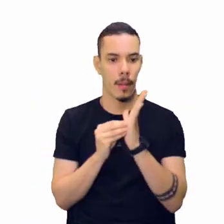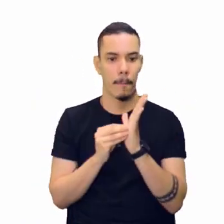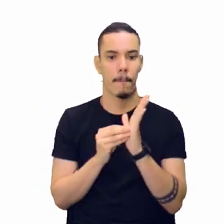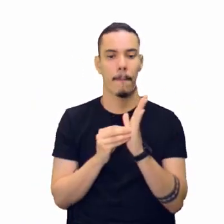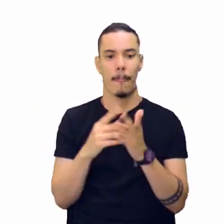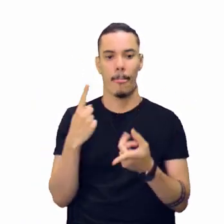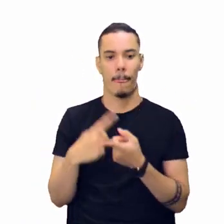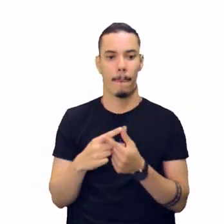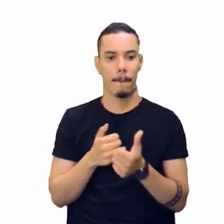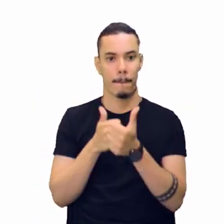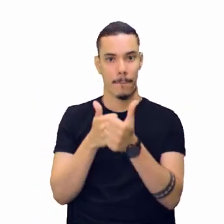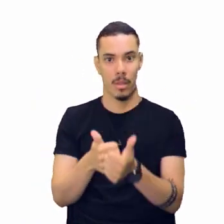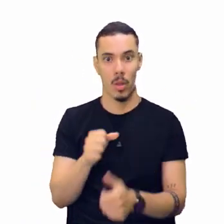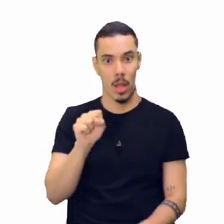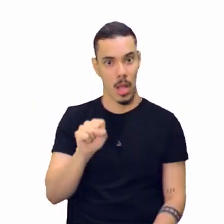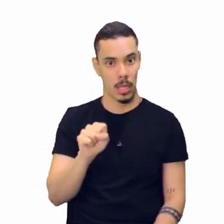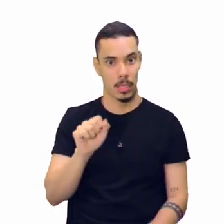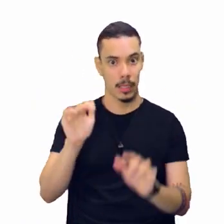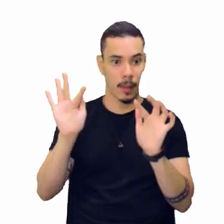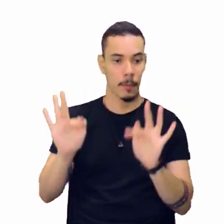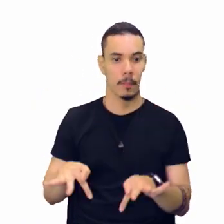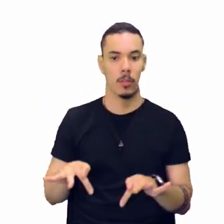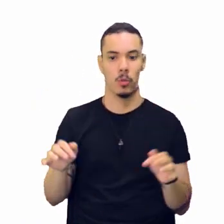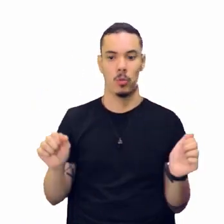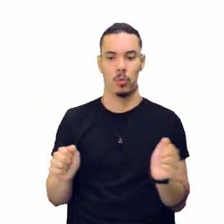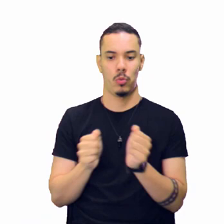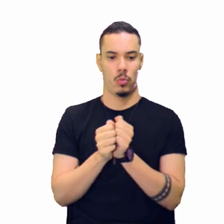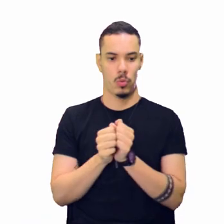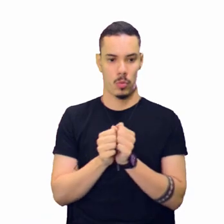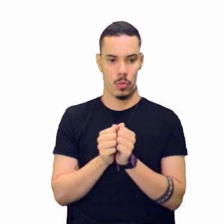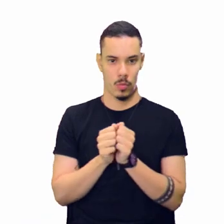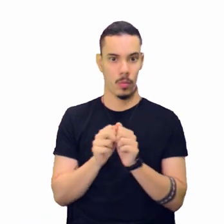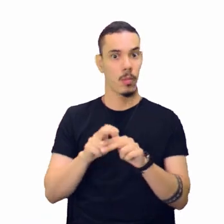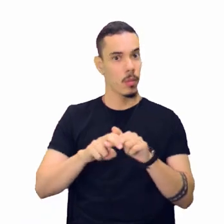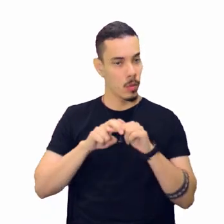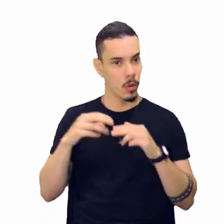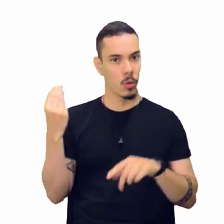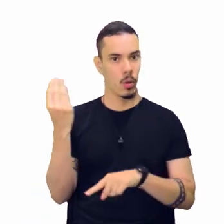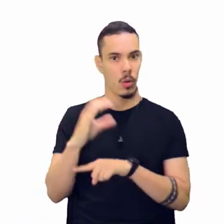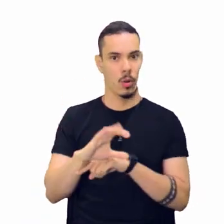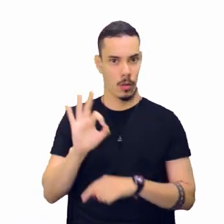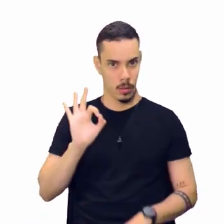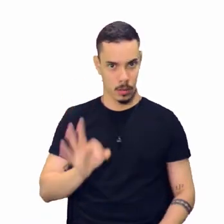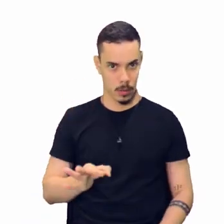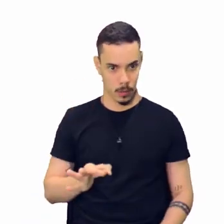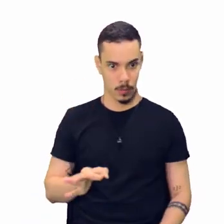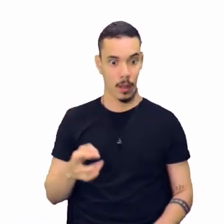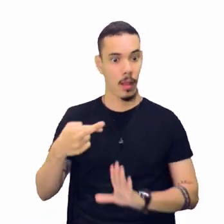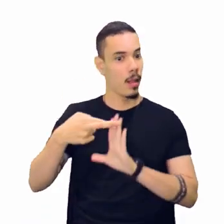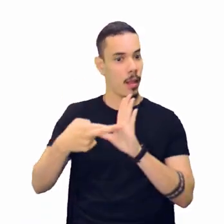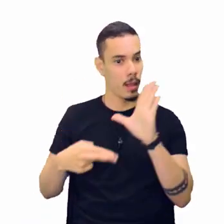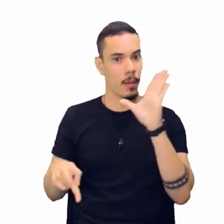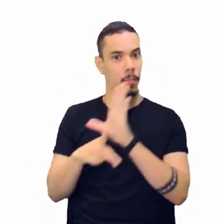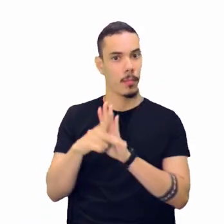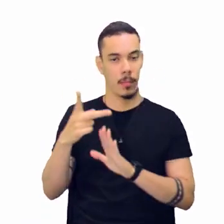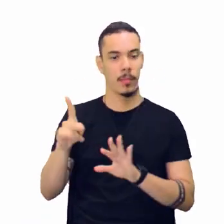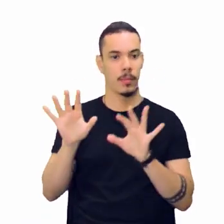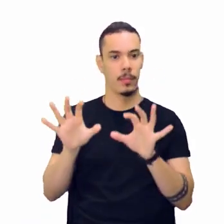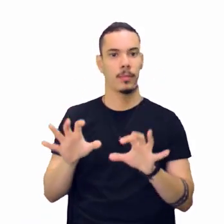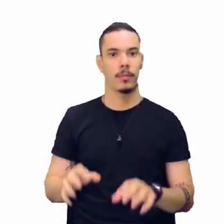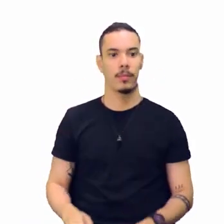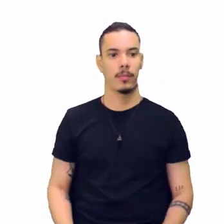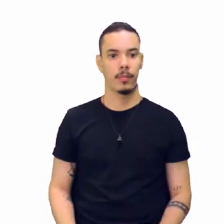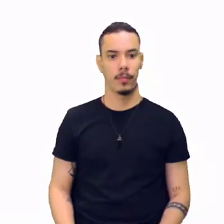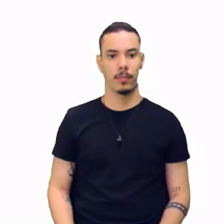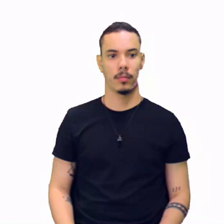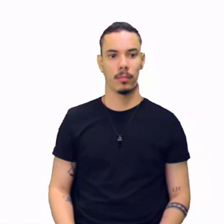O, seguida no de S. Então, carne terminou com o quê? Com E. Então, por isso que foi acentuado. Então, tá aí a regrinha gabarito letra D.